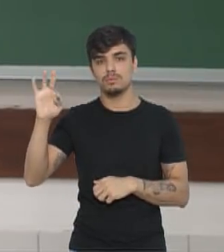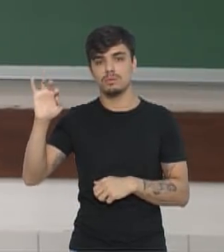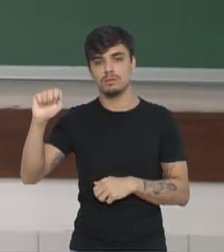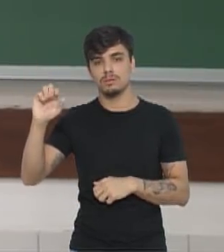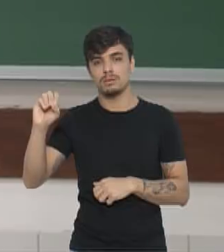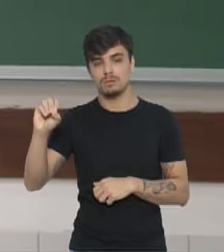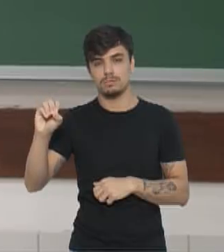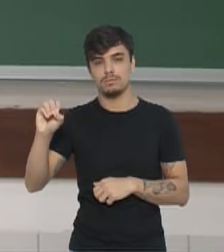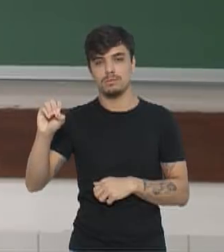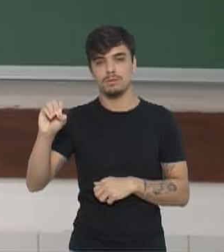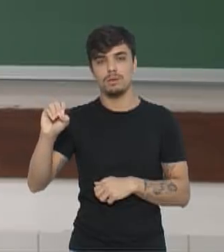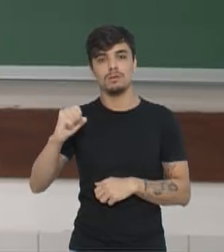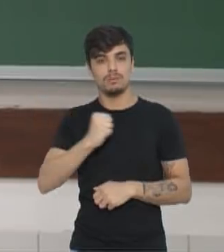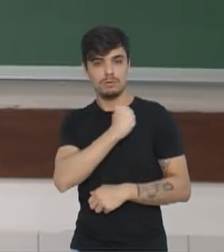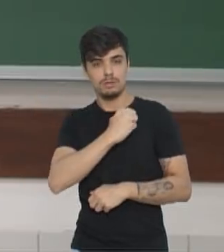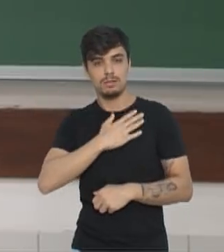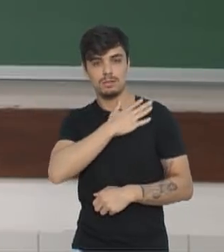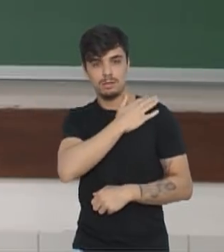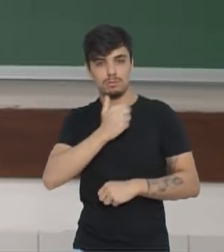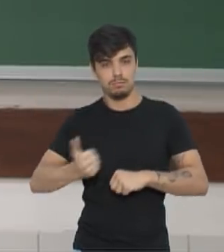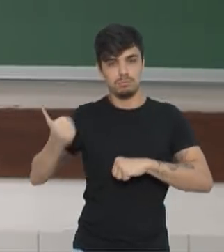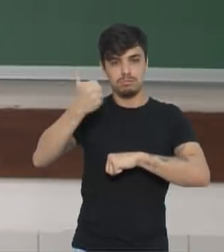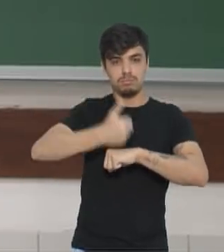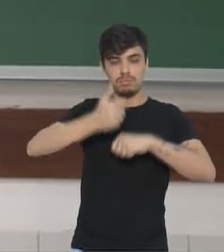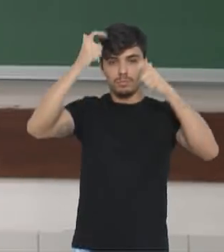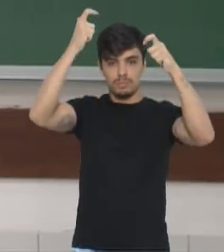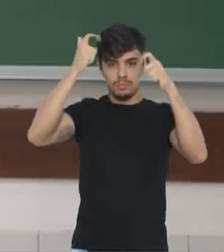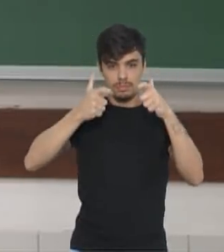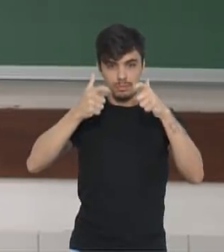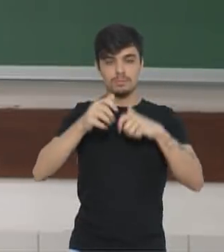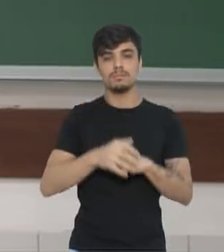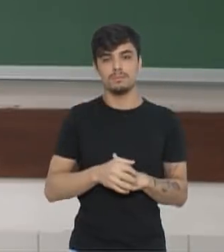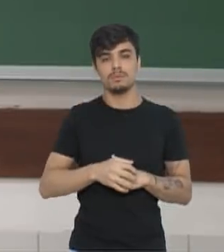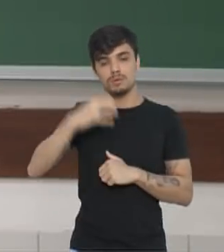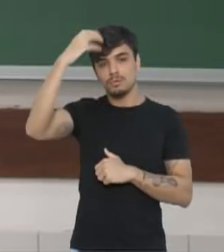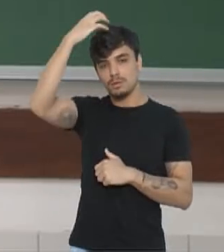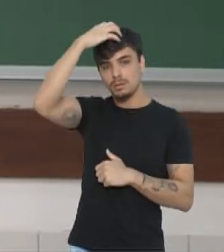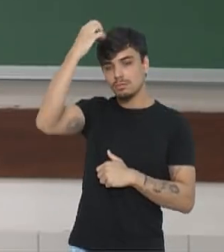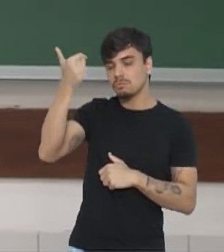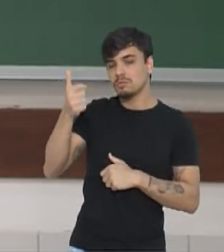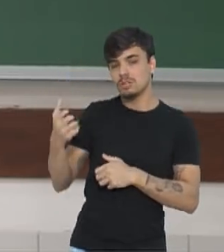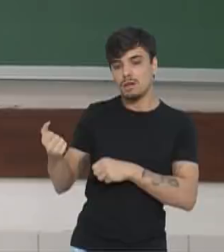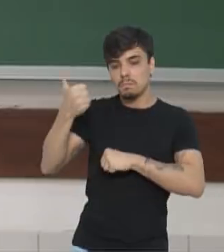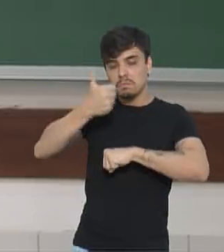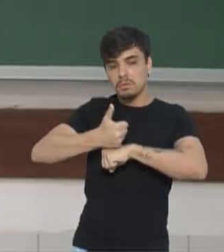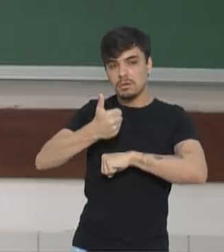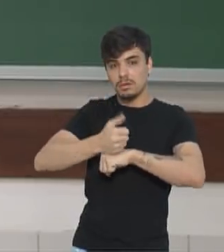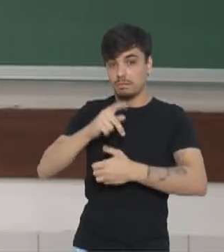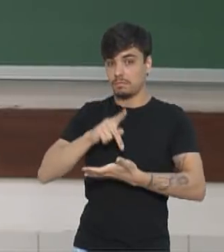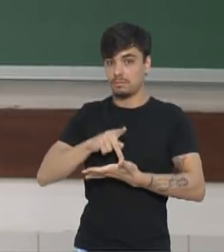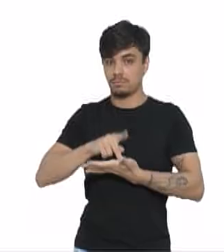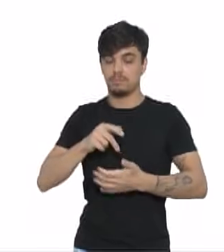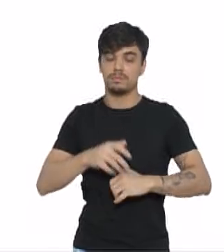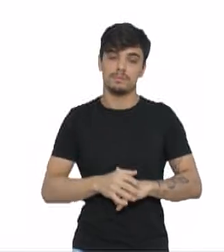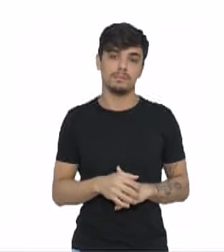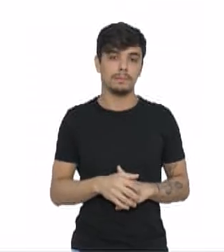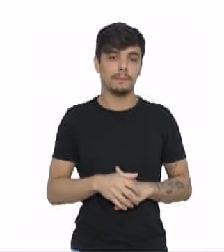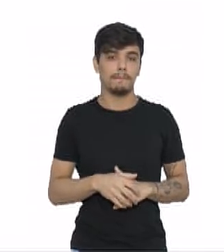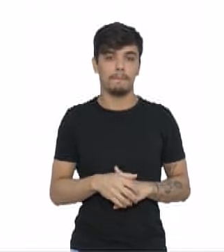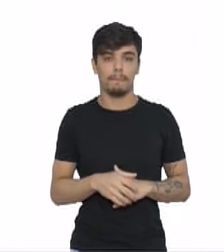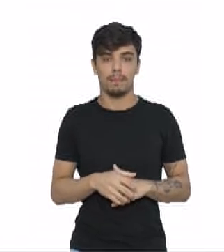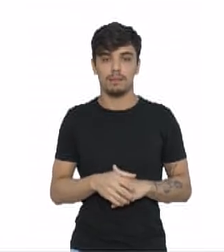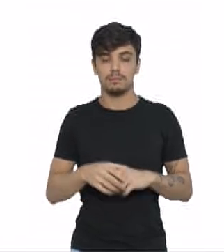que o rei ele era apenas uma figura divina, representativa, ele não tinha poder de fato, ele não governava de fato. E